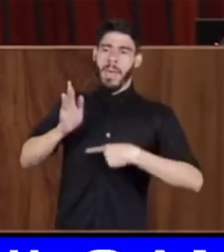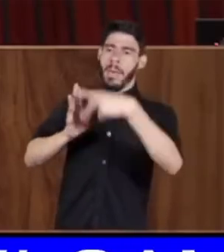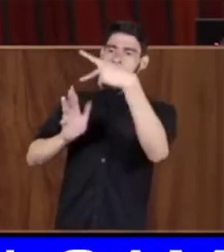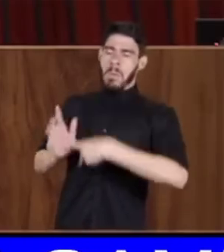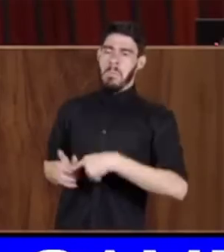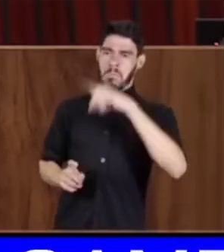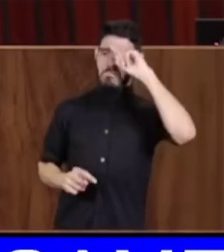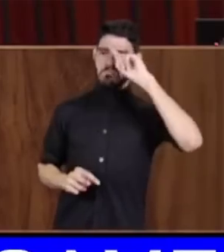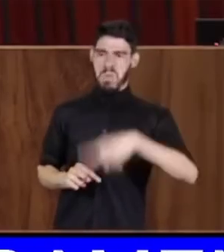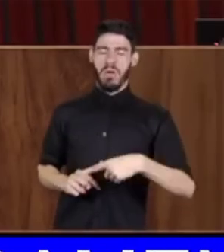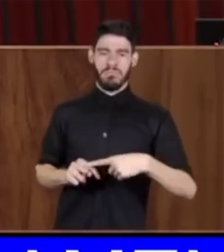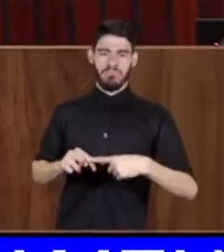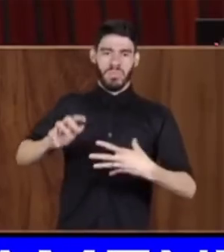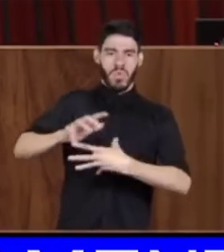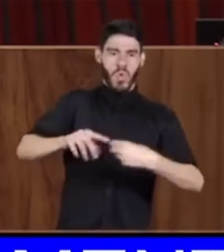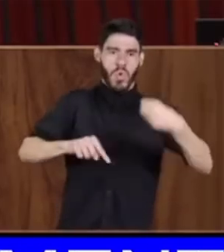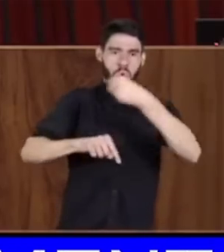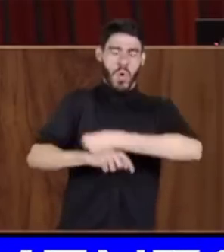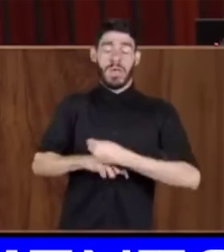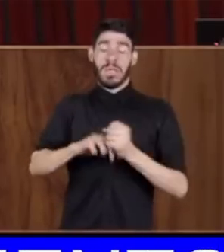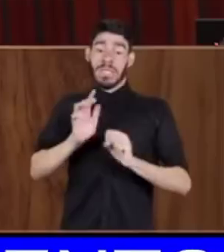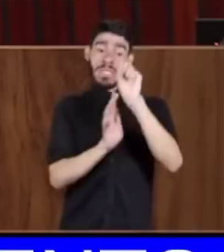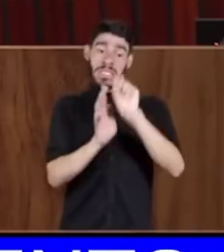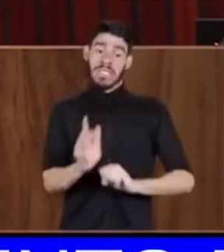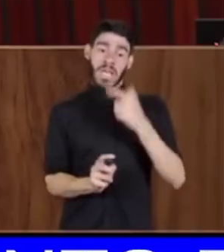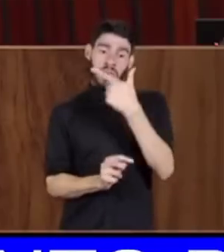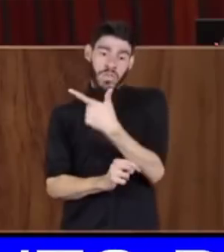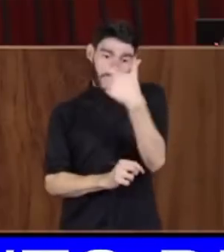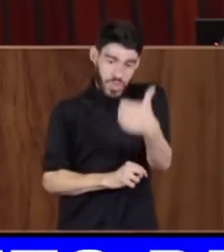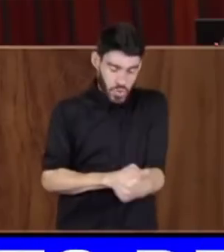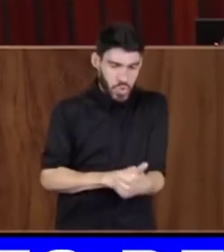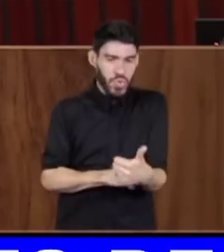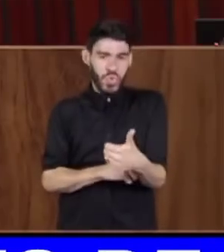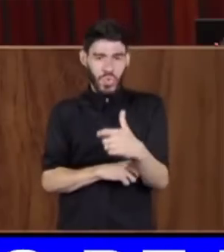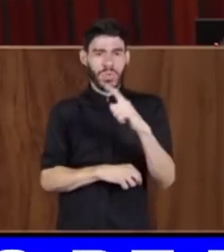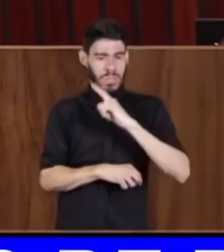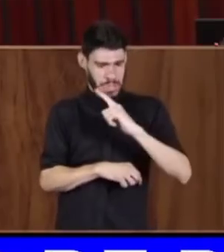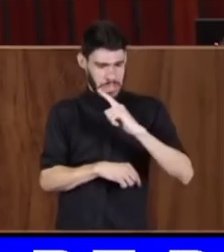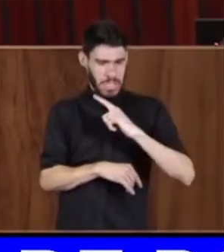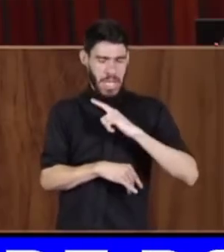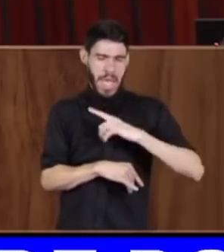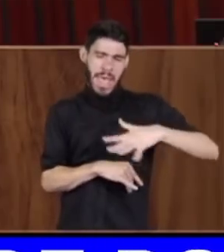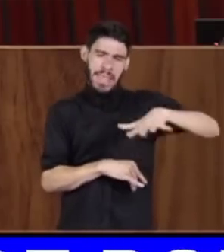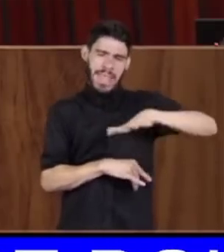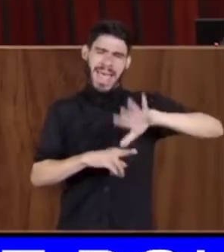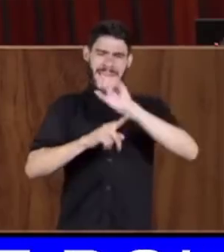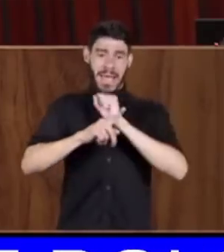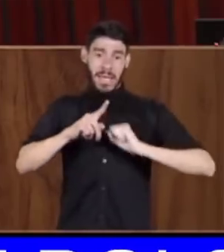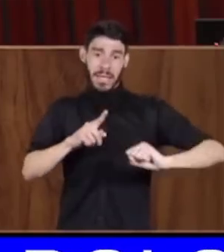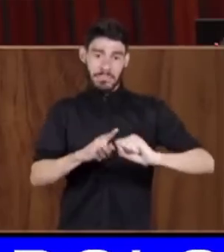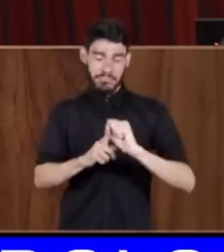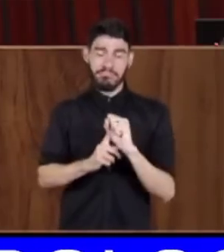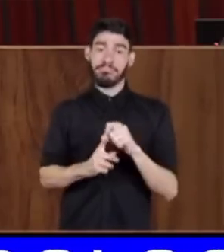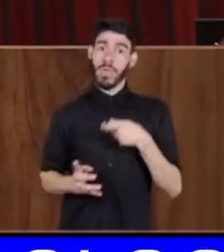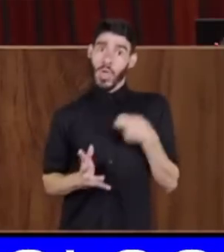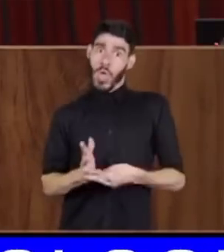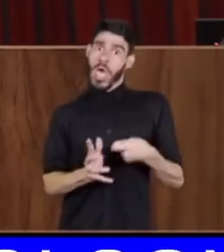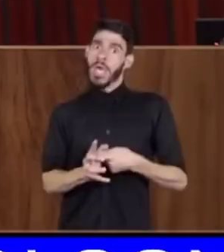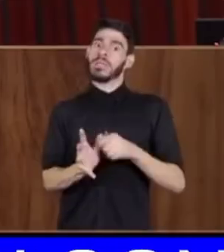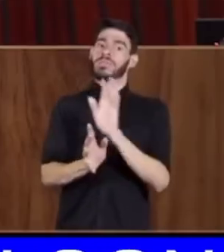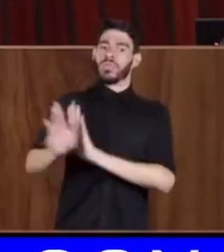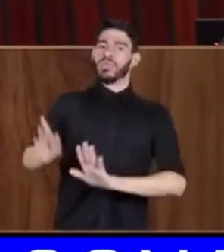poder. O golpismo que no século XXI paira na superfície do tecido social exige